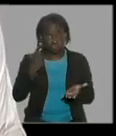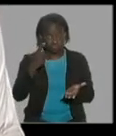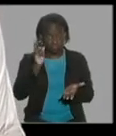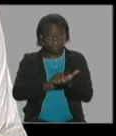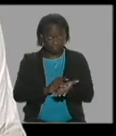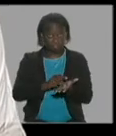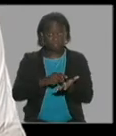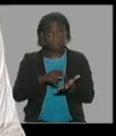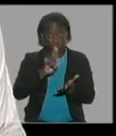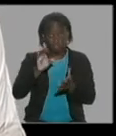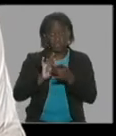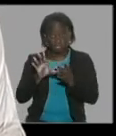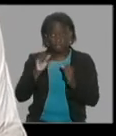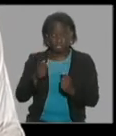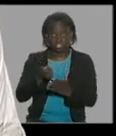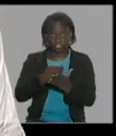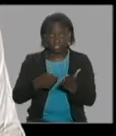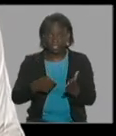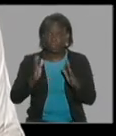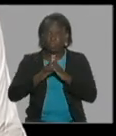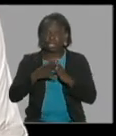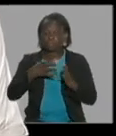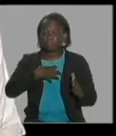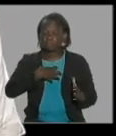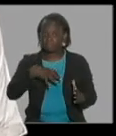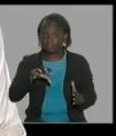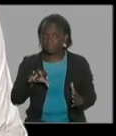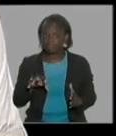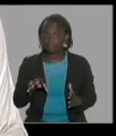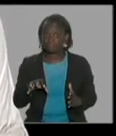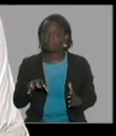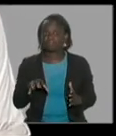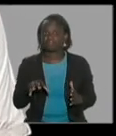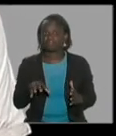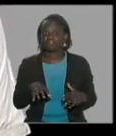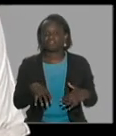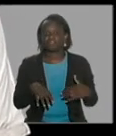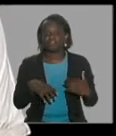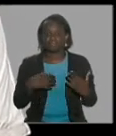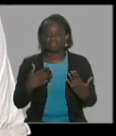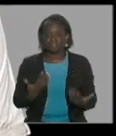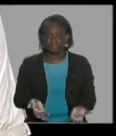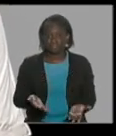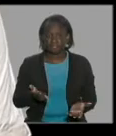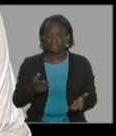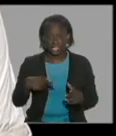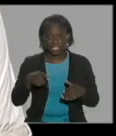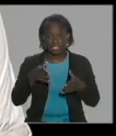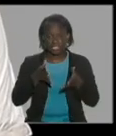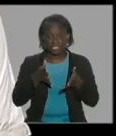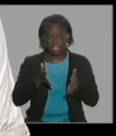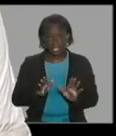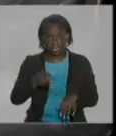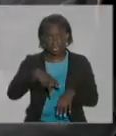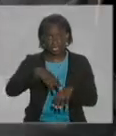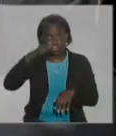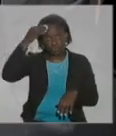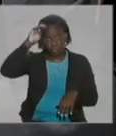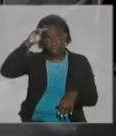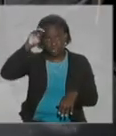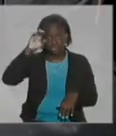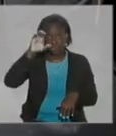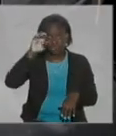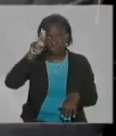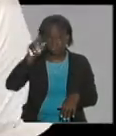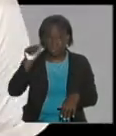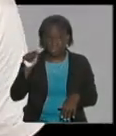né, mas o único biógrafo autorizado do Fela, morava em Salvador e... É cubano, né, que mora no Brasil,